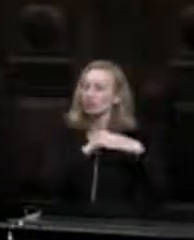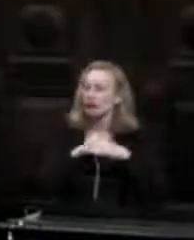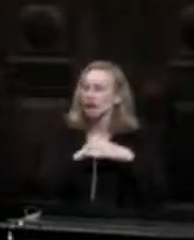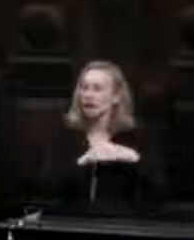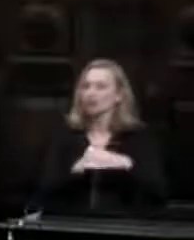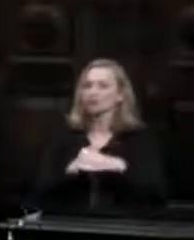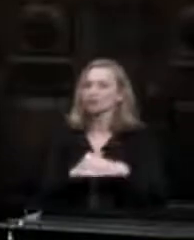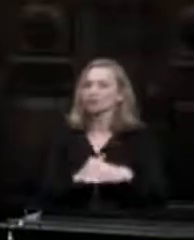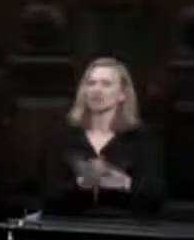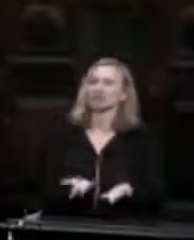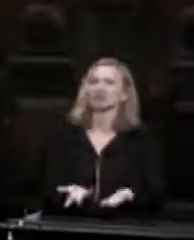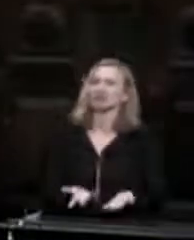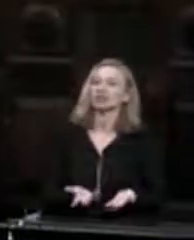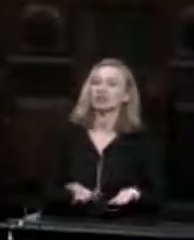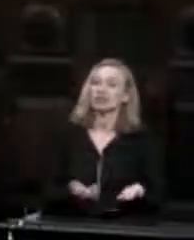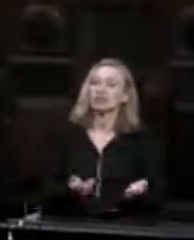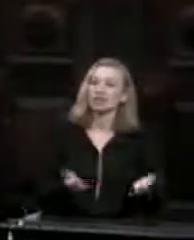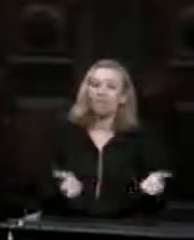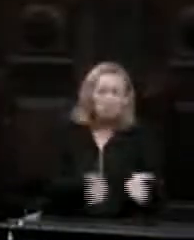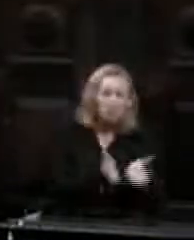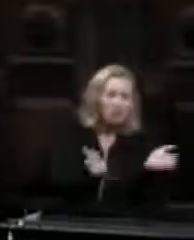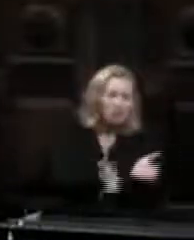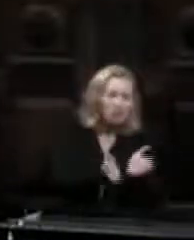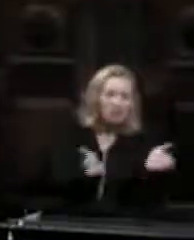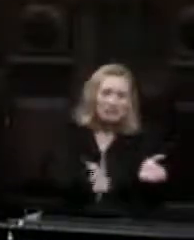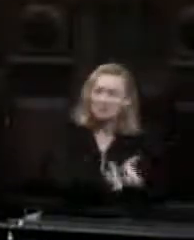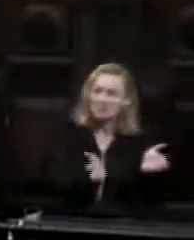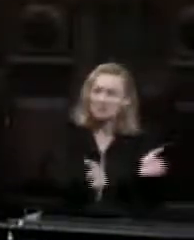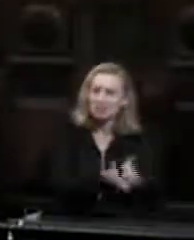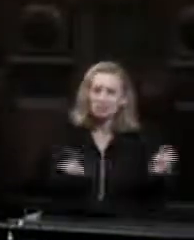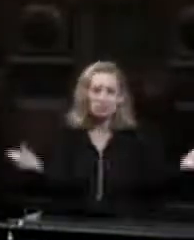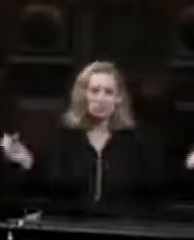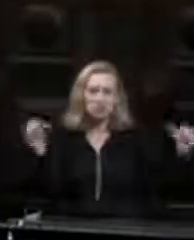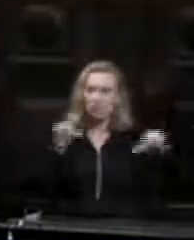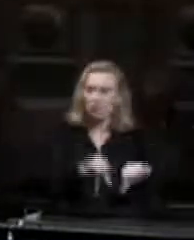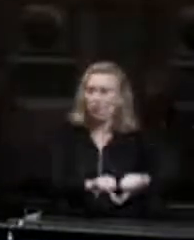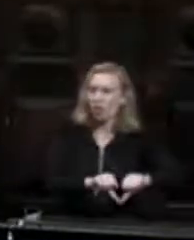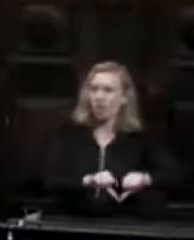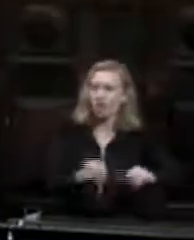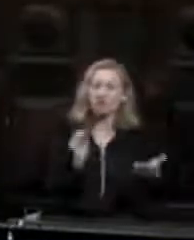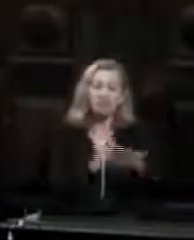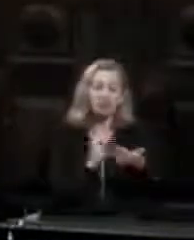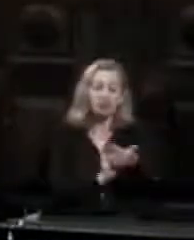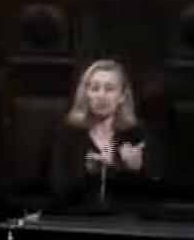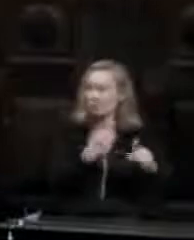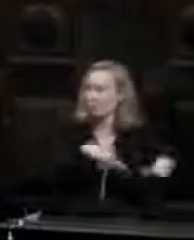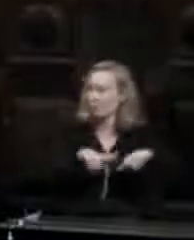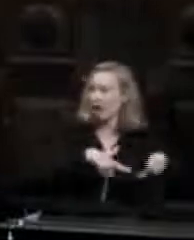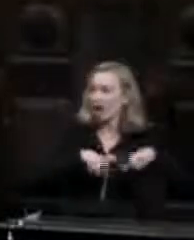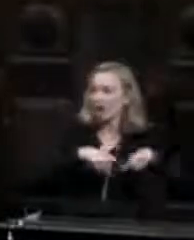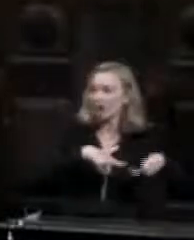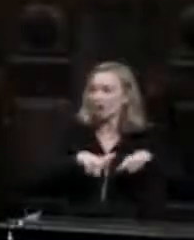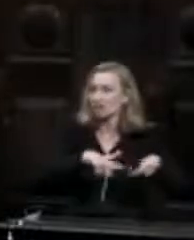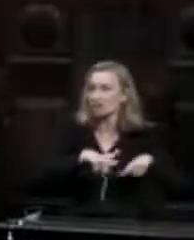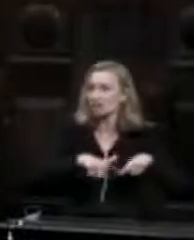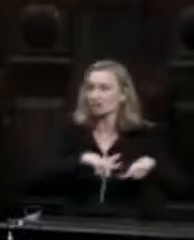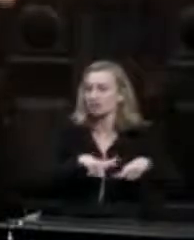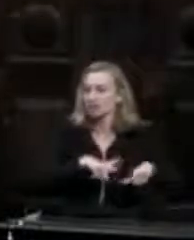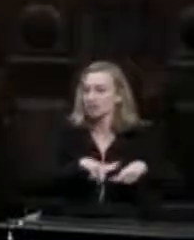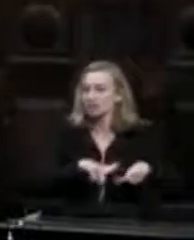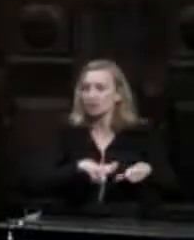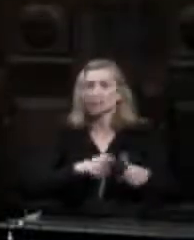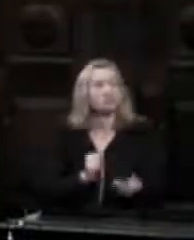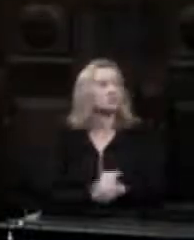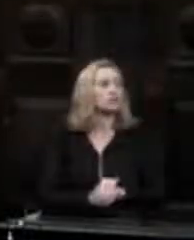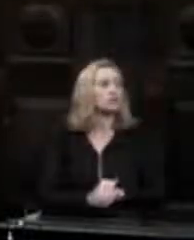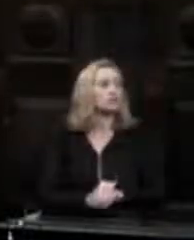a produção do desemprego, a produção da falta de renda, a produção da